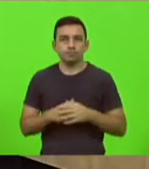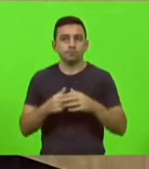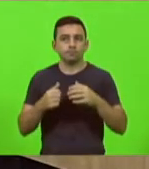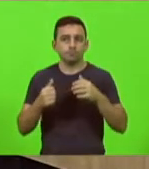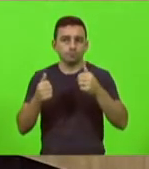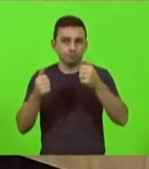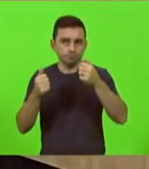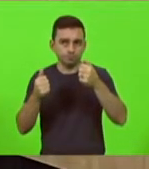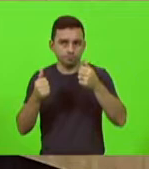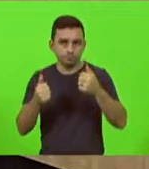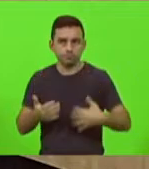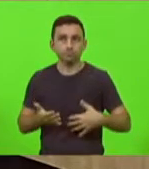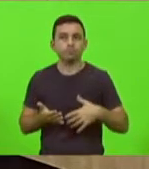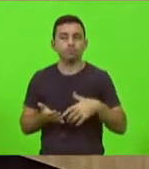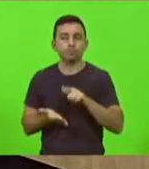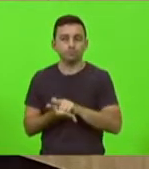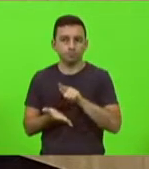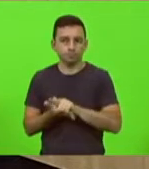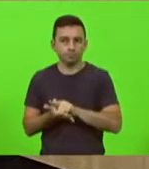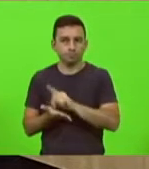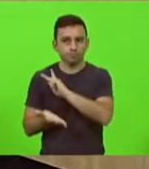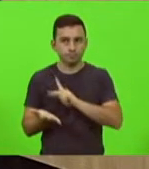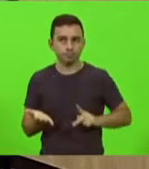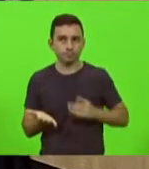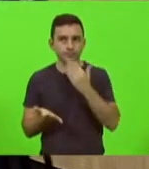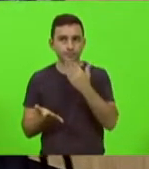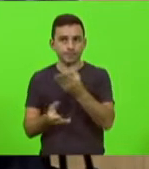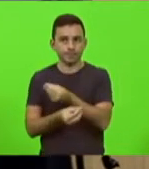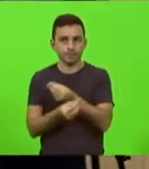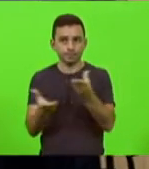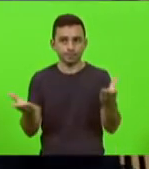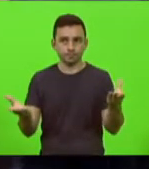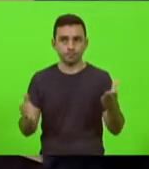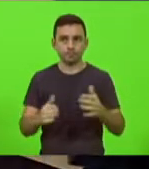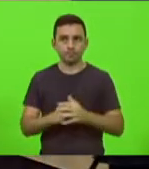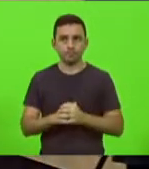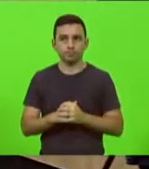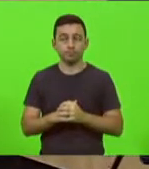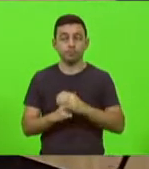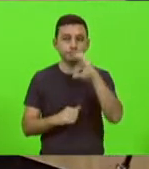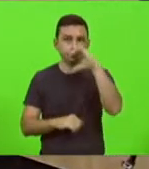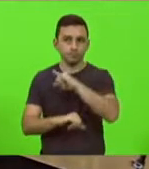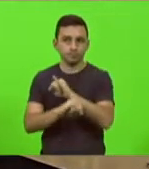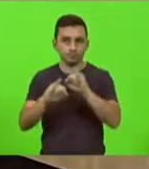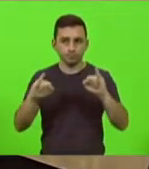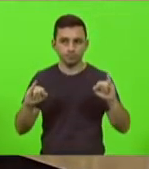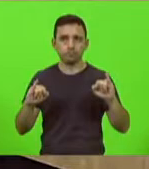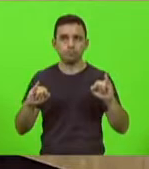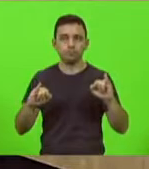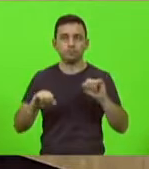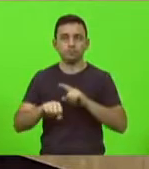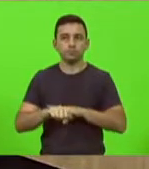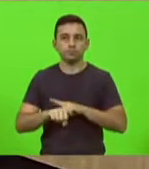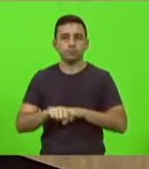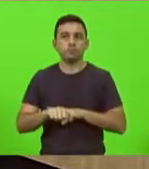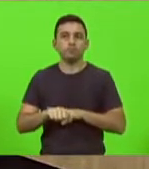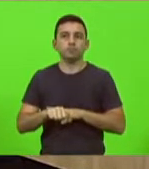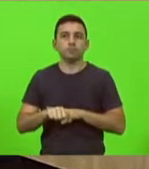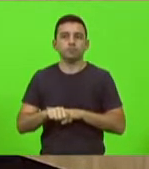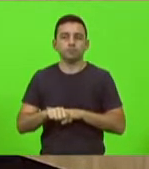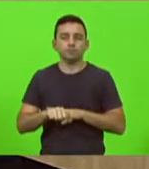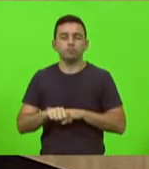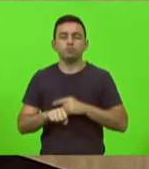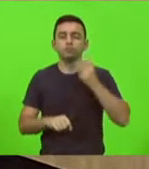Expediente. O senhor presidente solicitou que se procedesse à distribuição. Breves comunicações. Fizeram uso da palavra os senhores